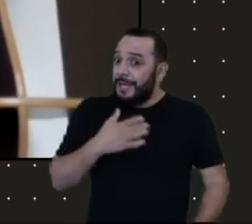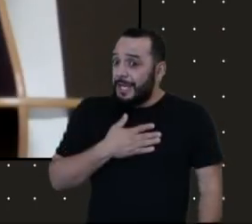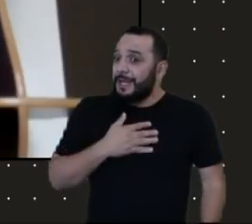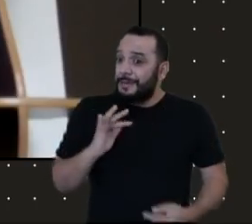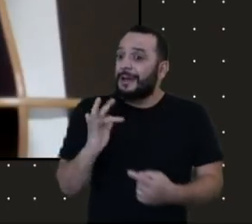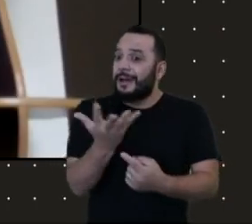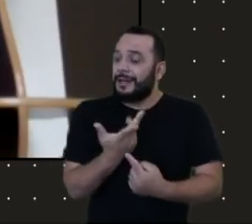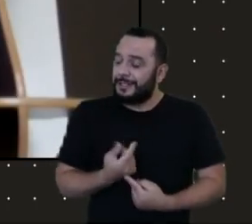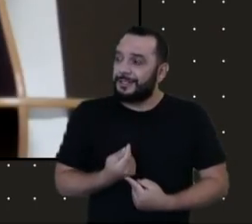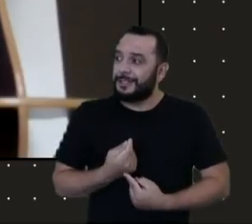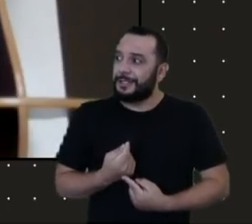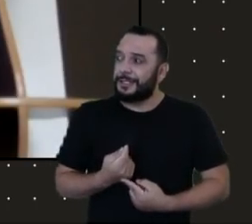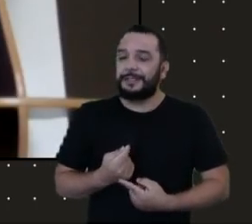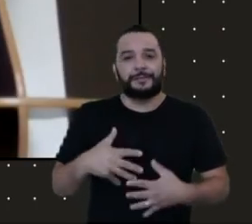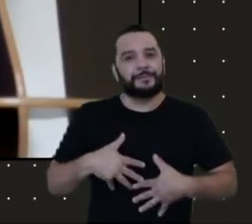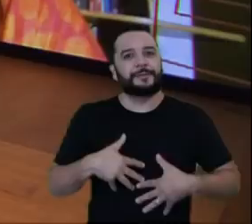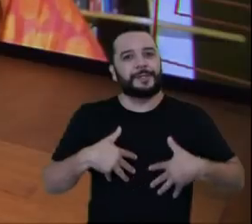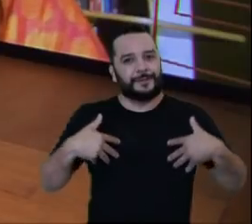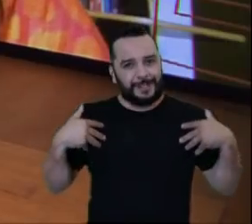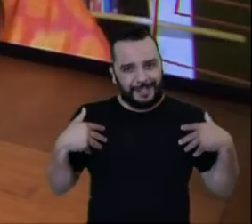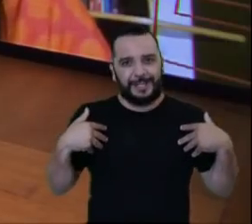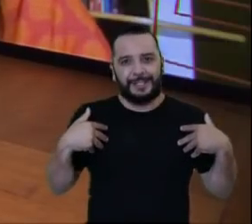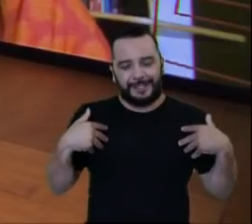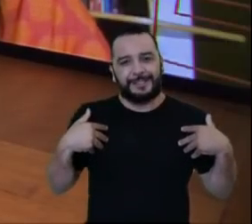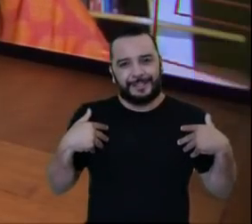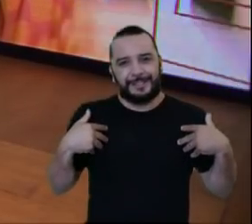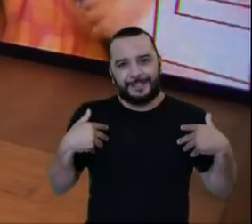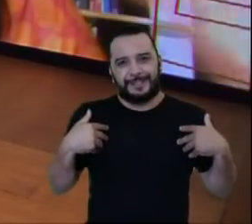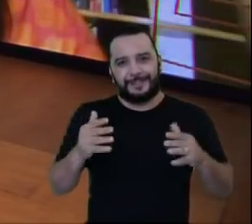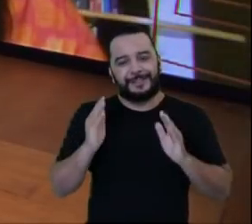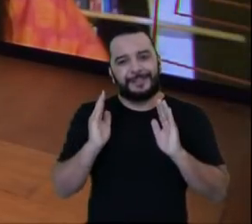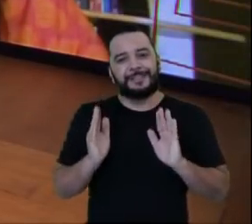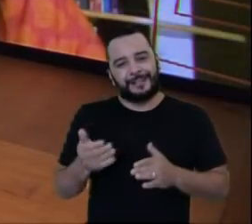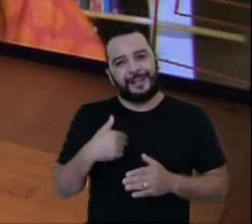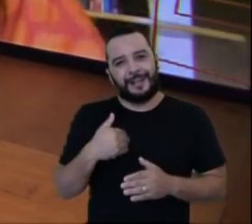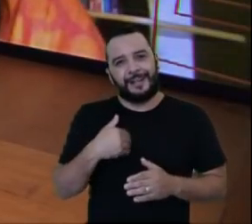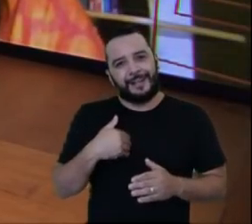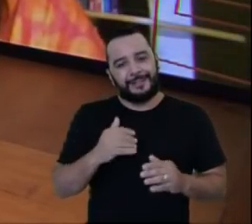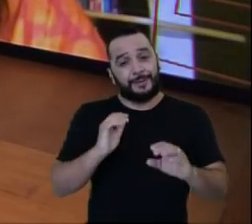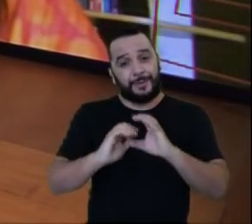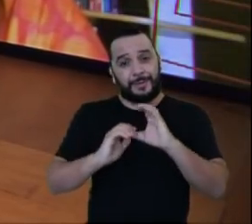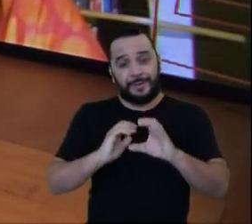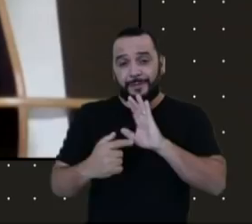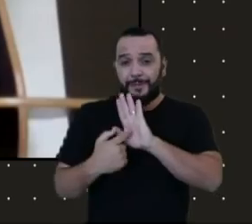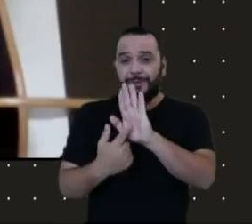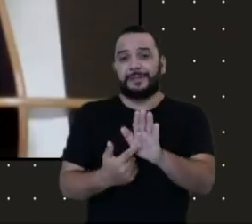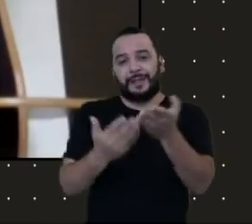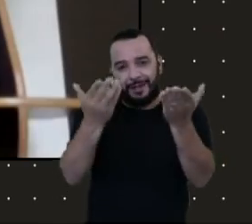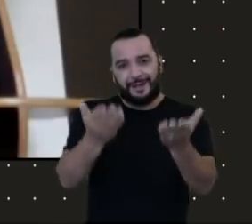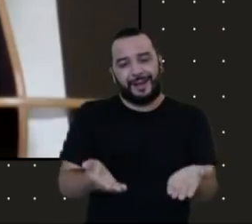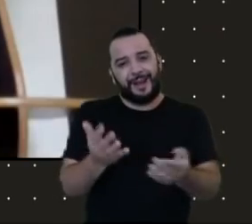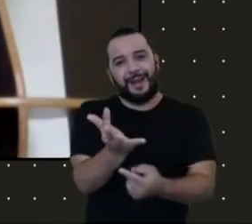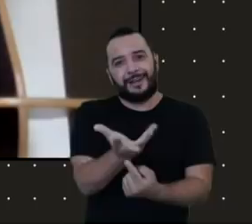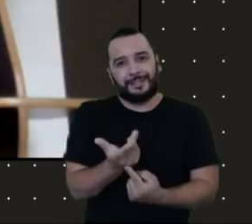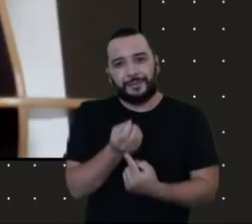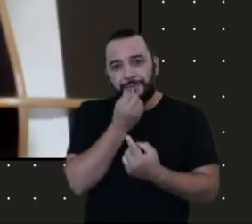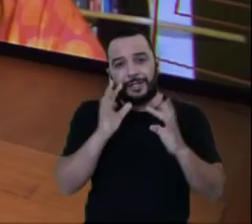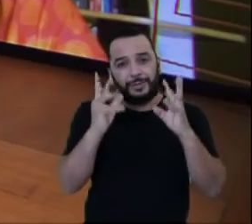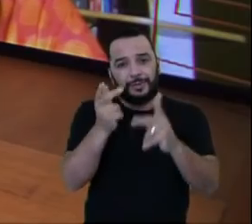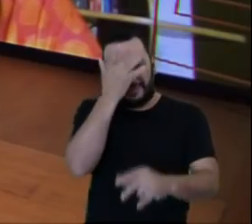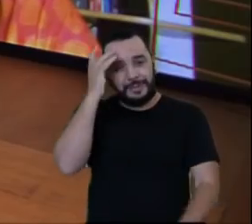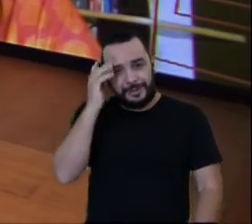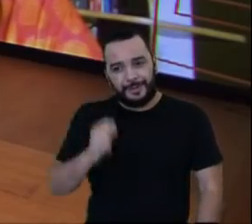para poder eternizar, de alguma forma, todas essas informações. Dentro dessa grande família teatral que você